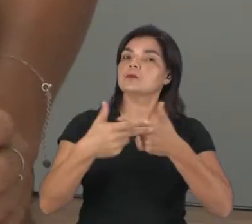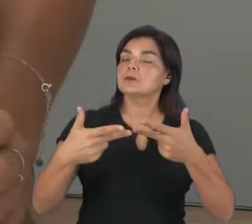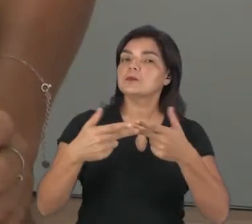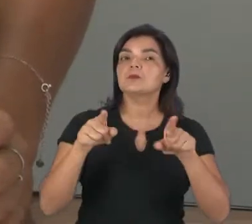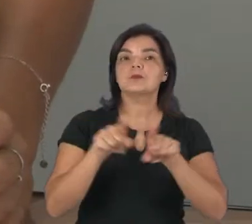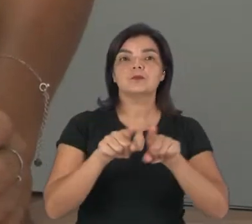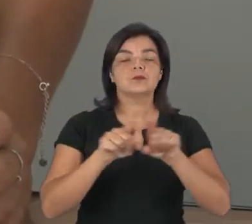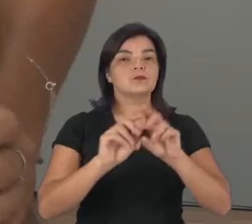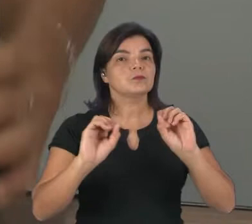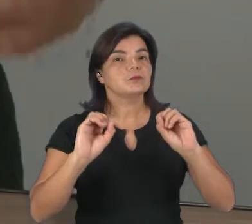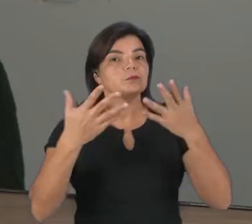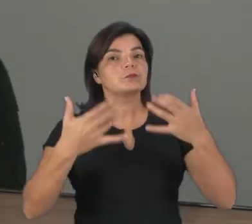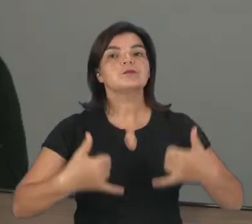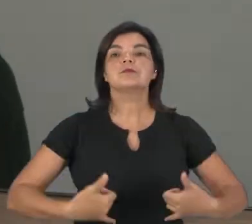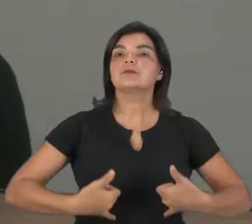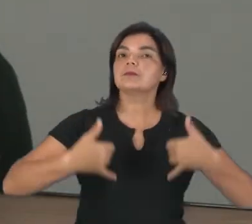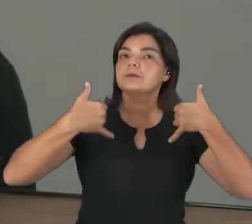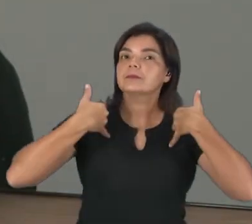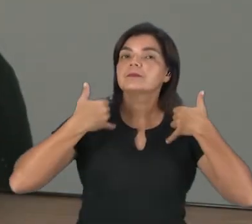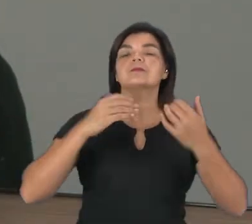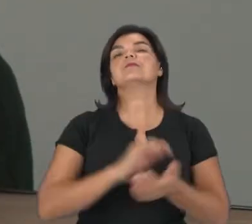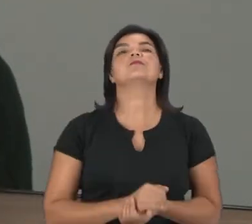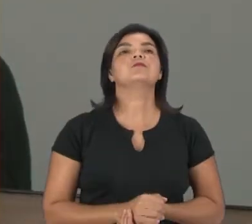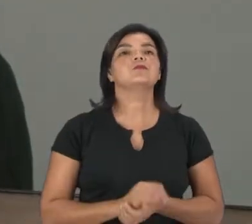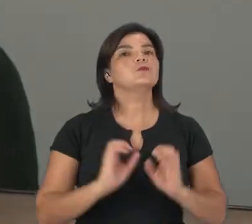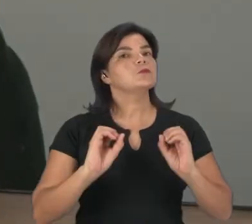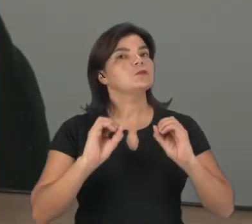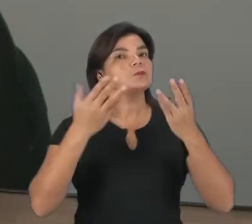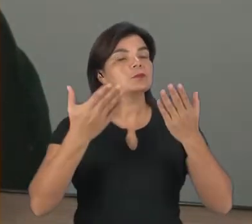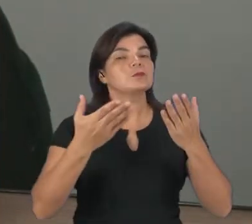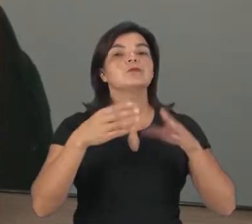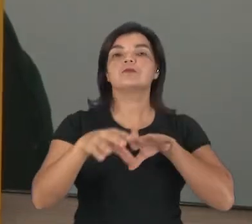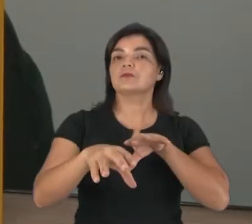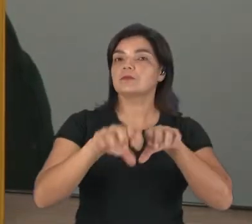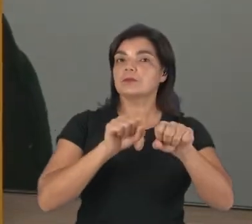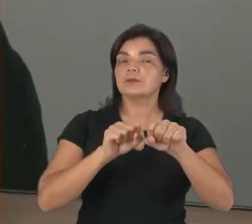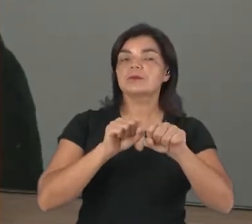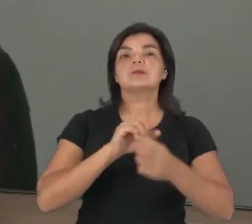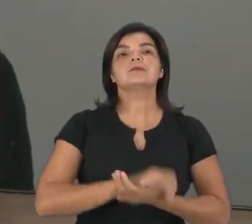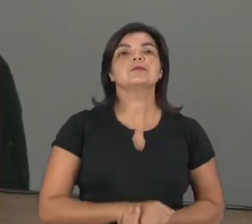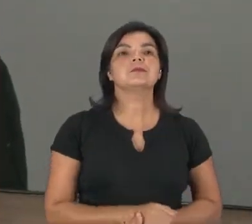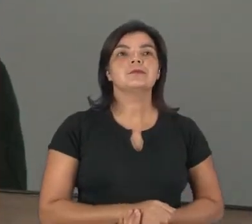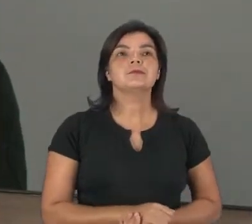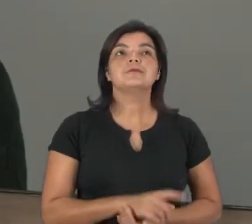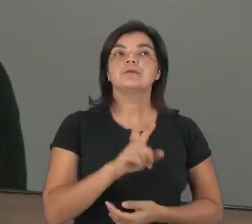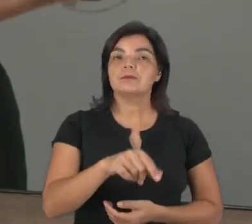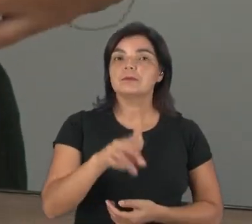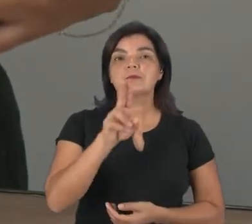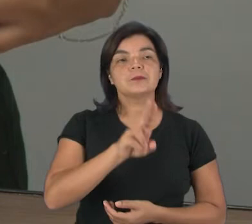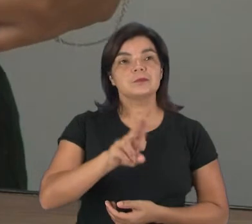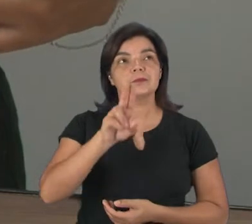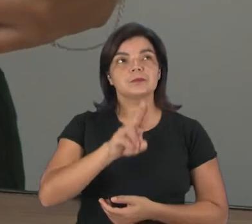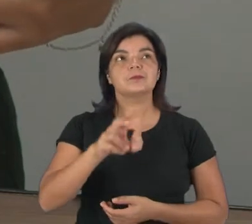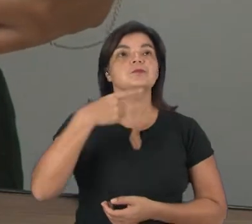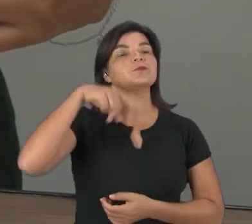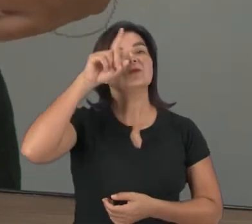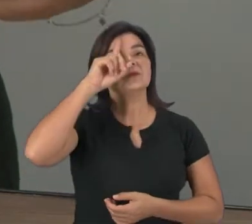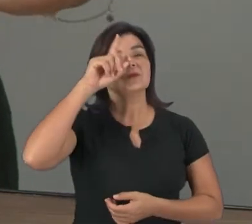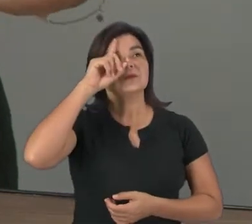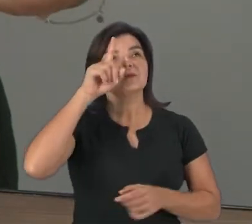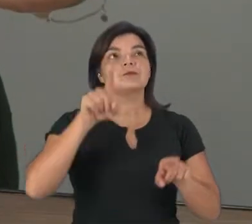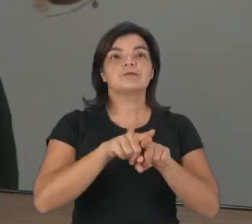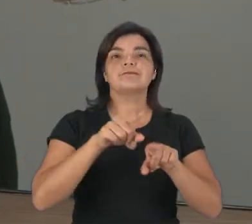ou para uma festa de aniversário, uma festa de formatura. e é muito utilizado no nosso dia a